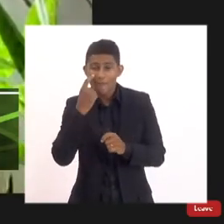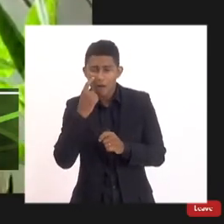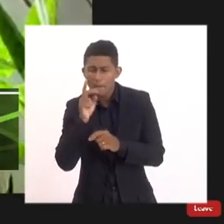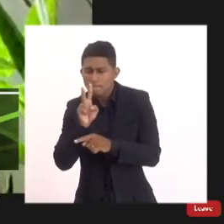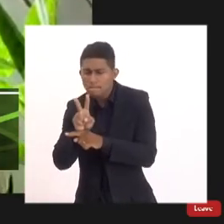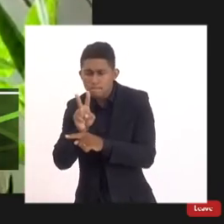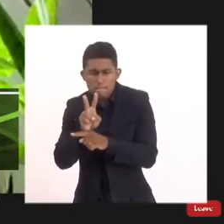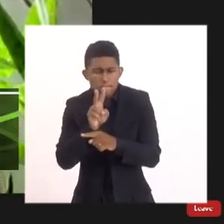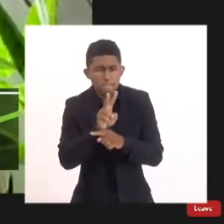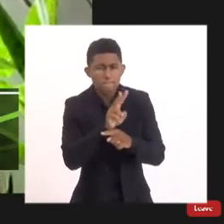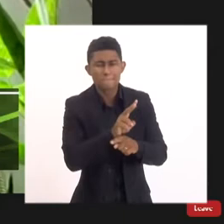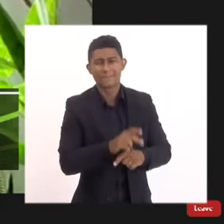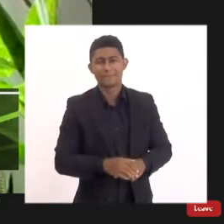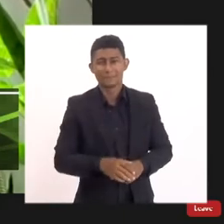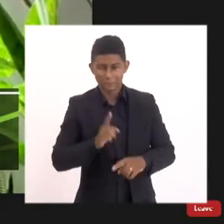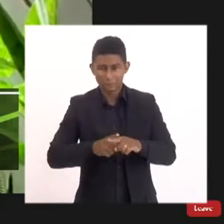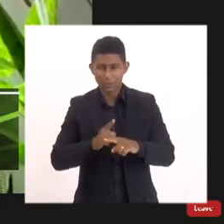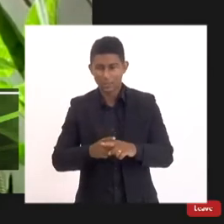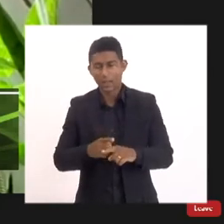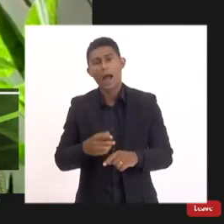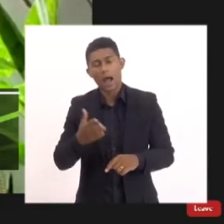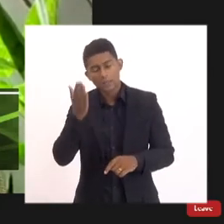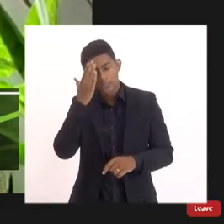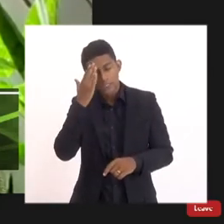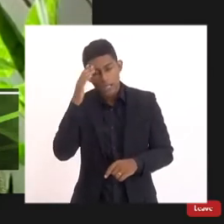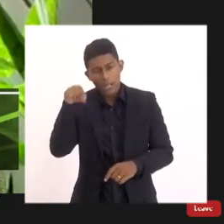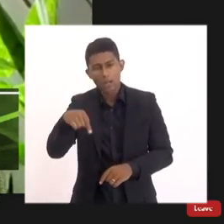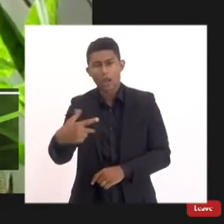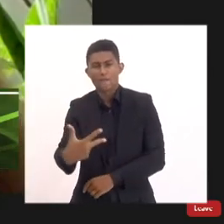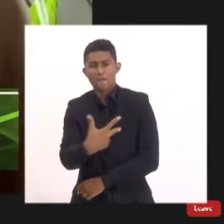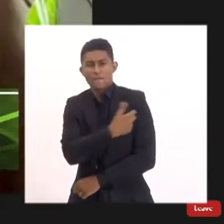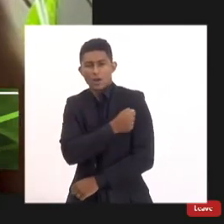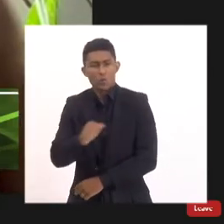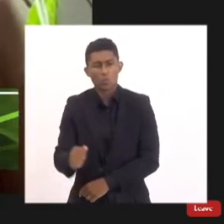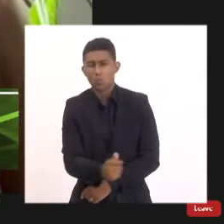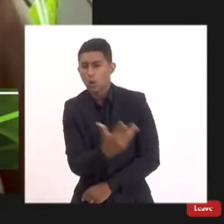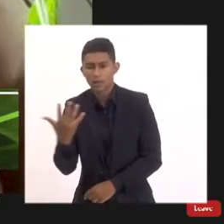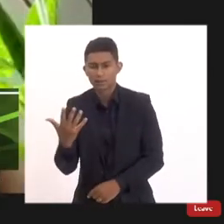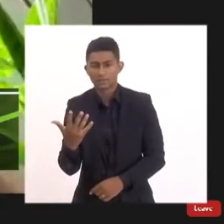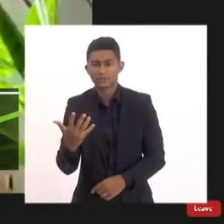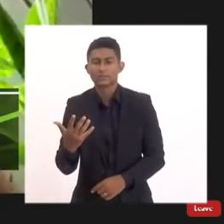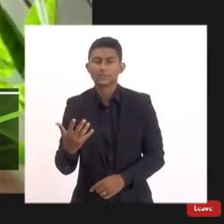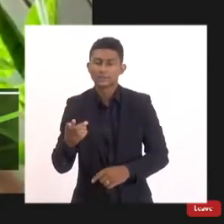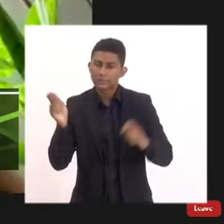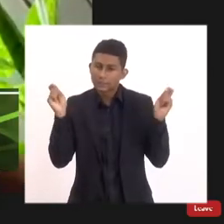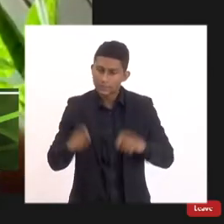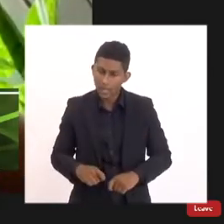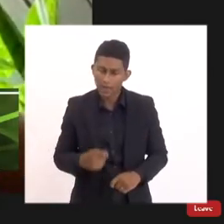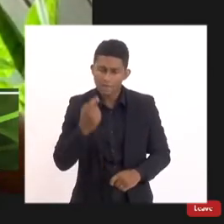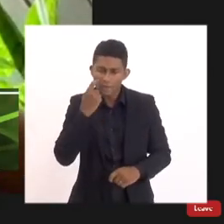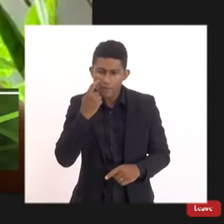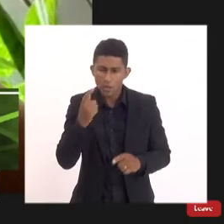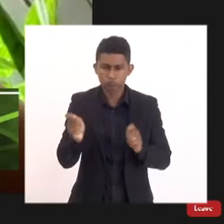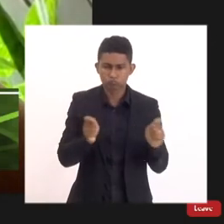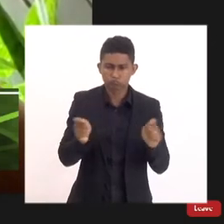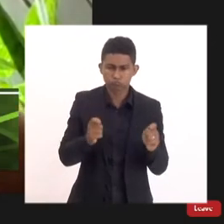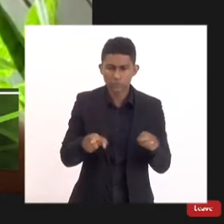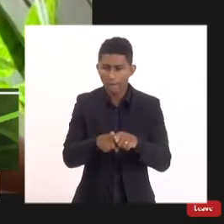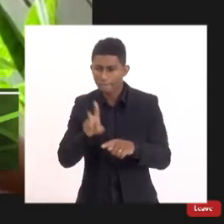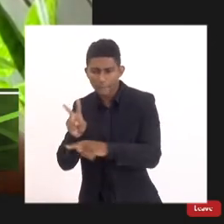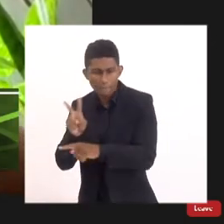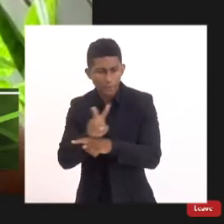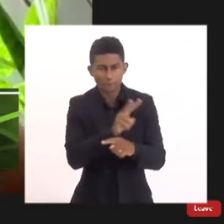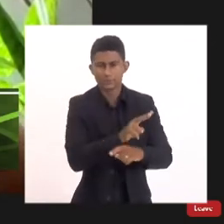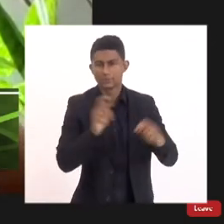tendo essa visão, né, esse controle, nós teríamos como fazer o acompanhamento.